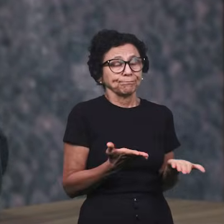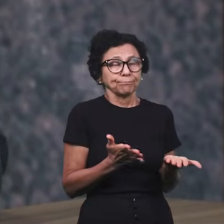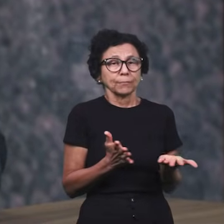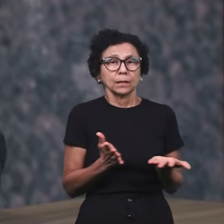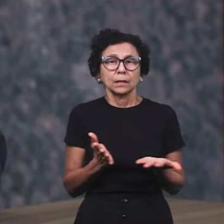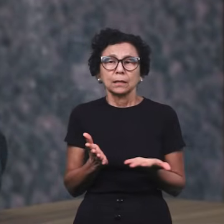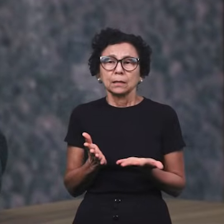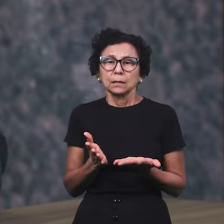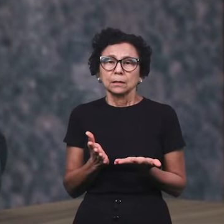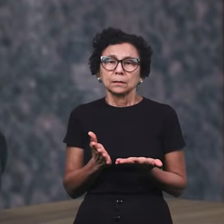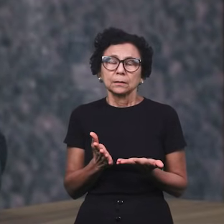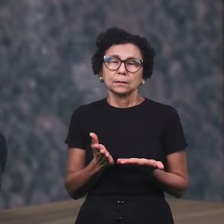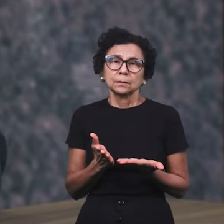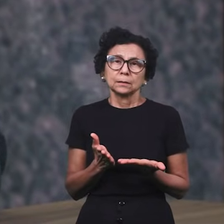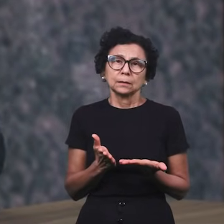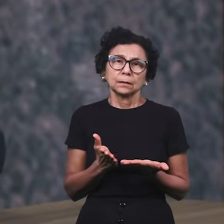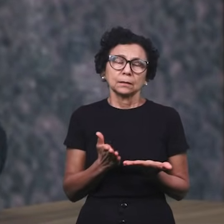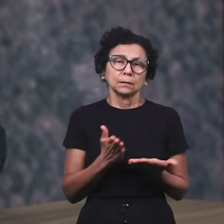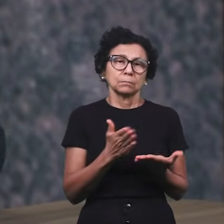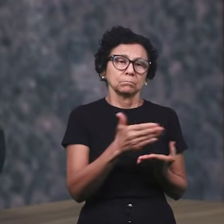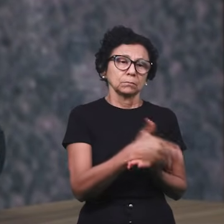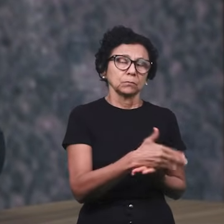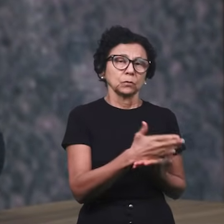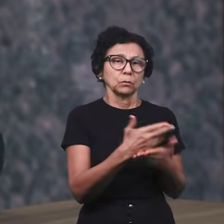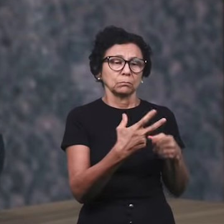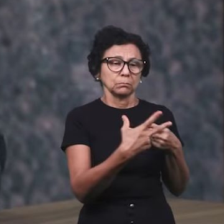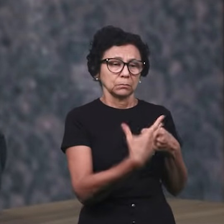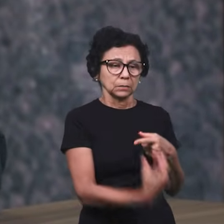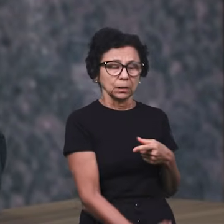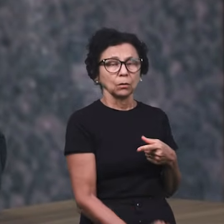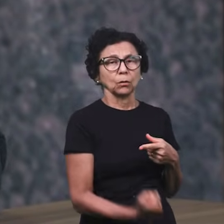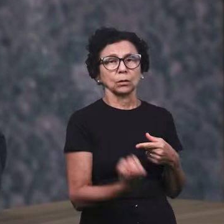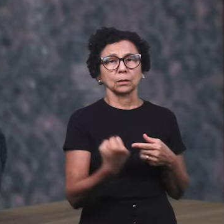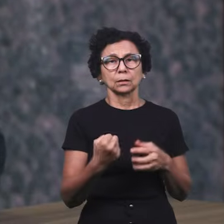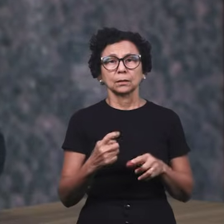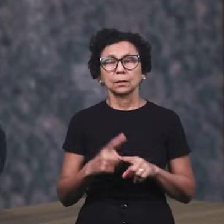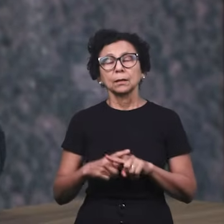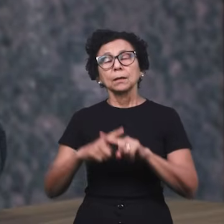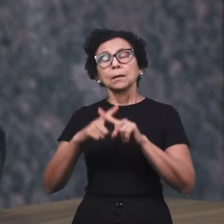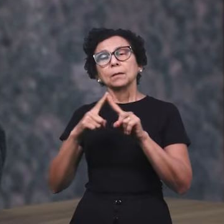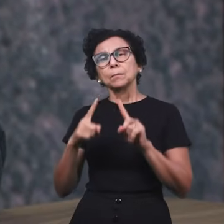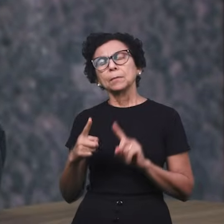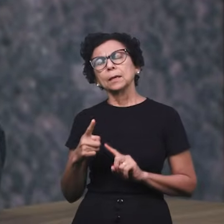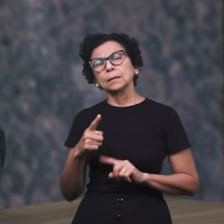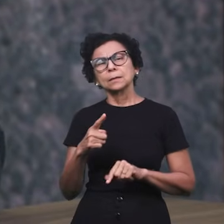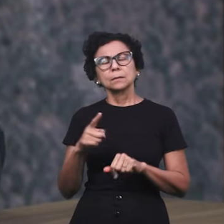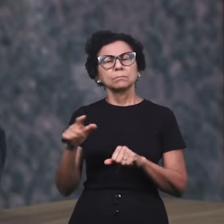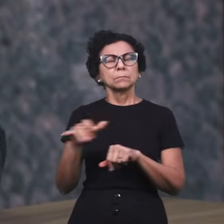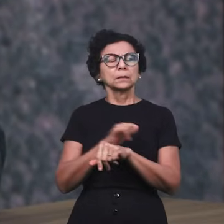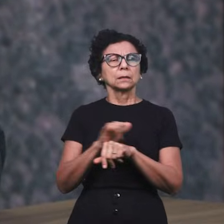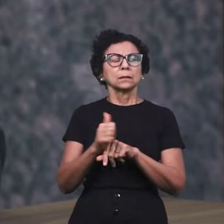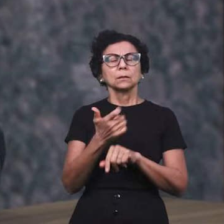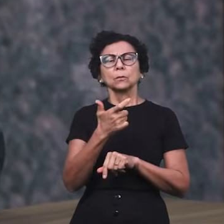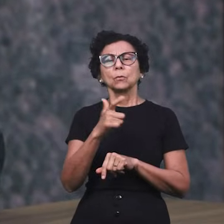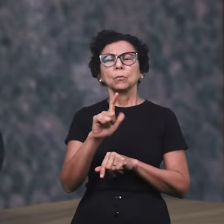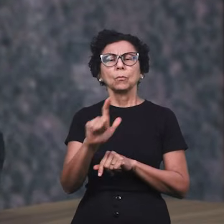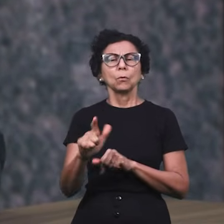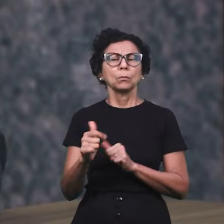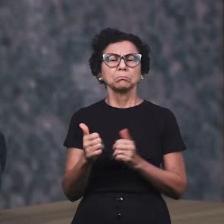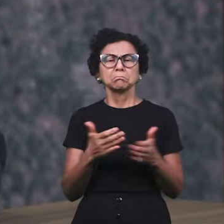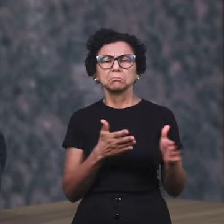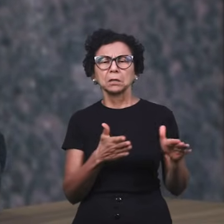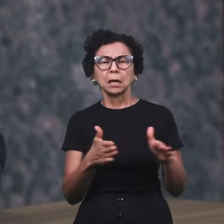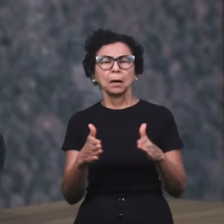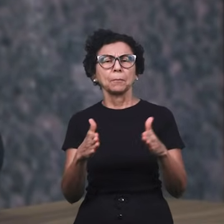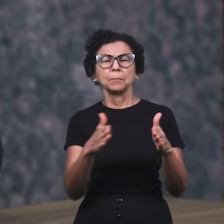a Ásia, para ter acesso a esses produtos. É nesse contexto que vai ganhar força o movimento de explorações marítimas, tendo